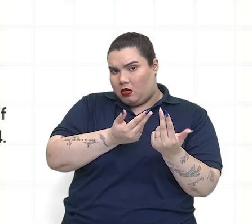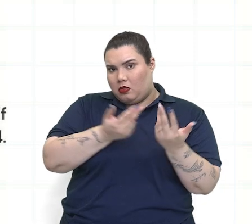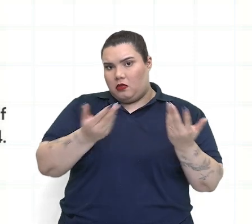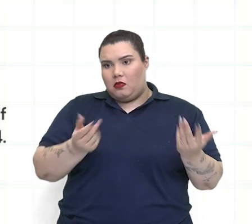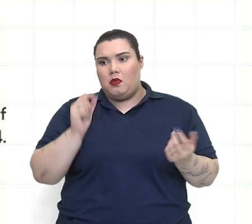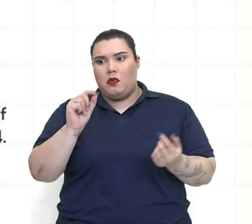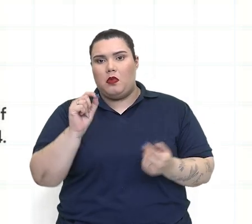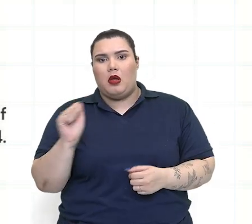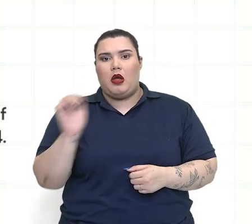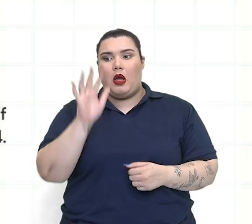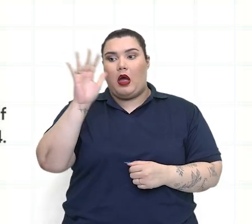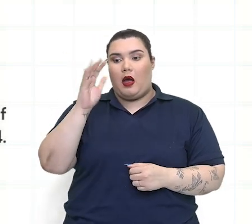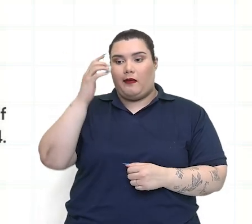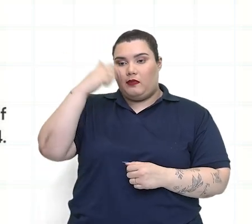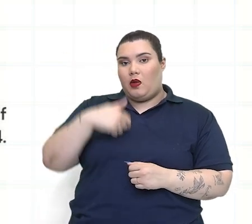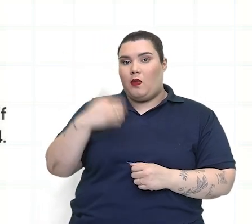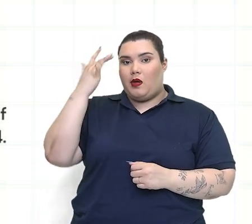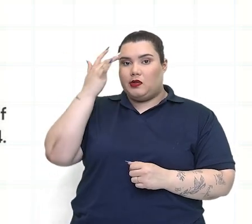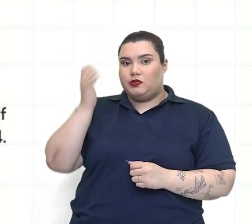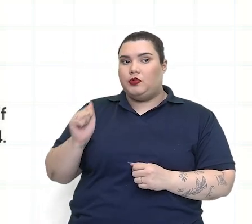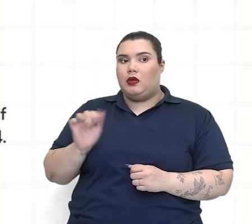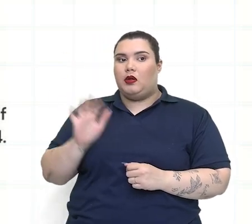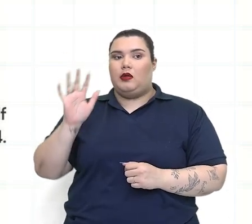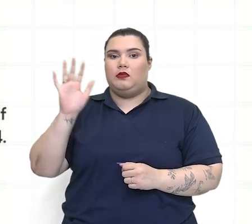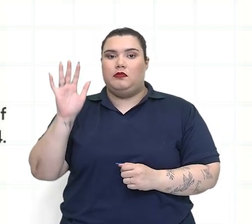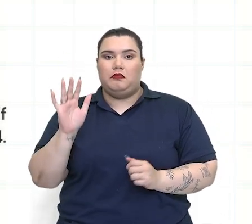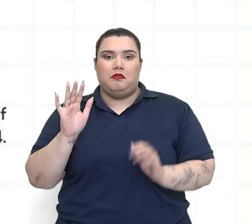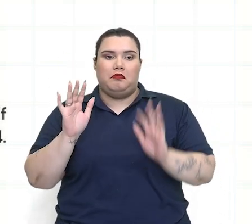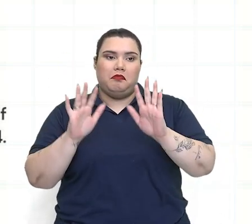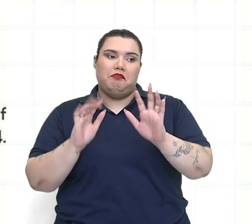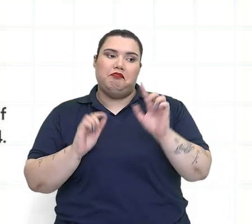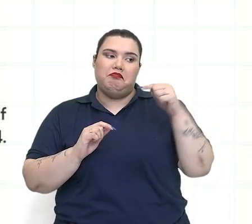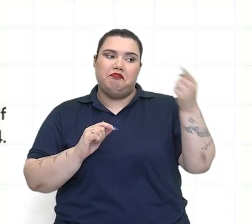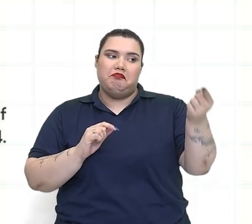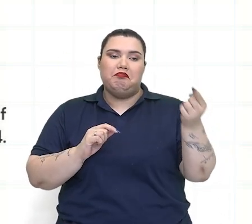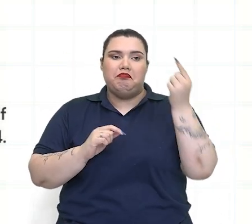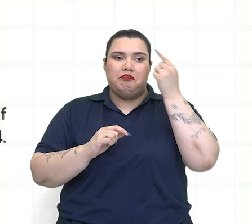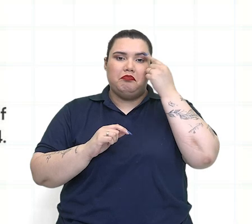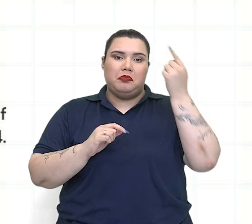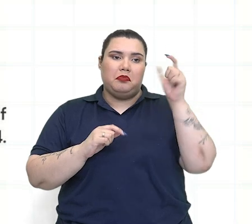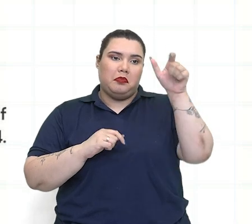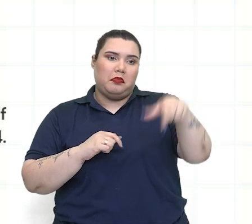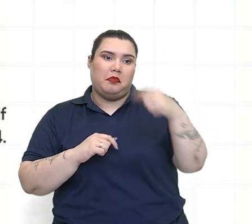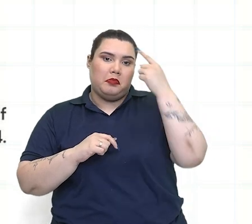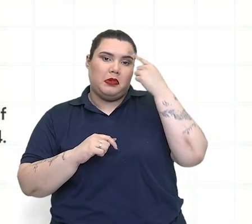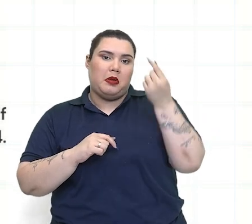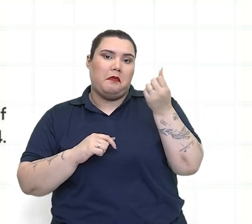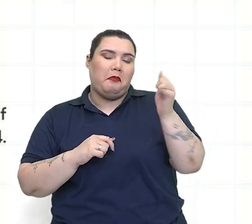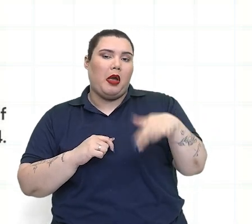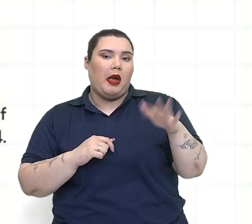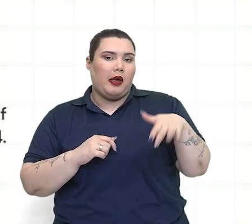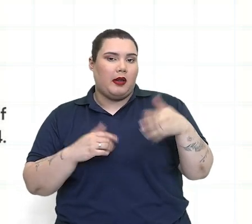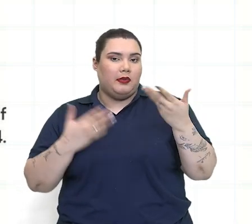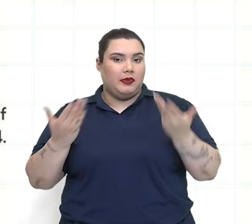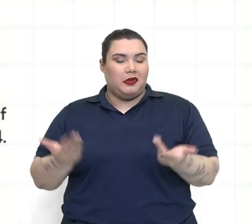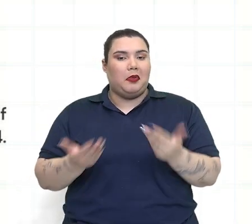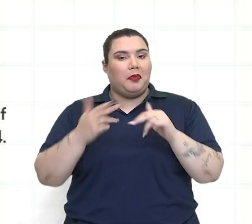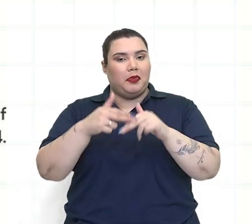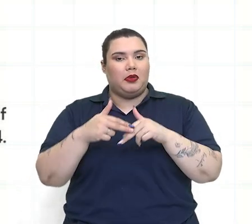que é caro para mim não pode ser para o outro, né? Então, por isso que é